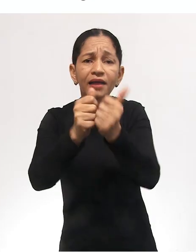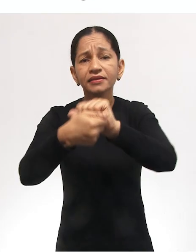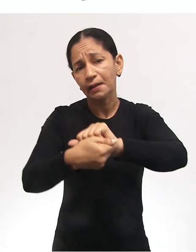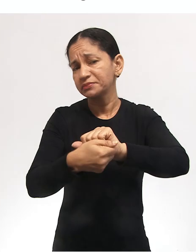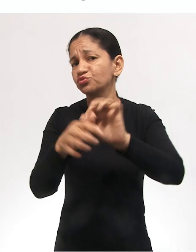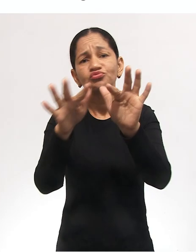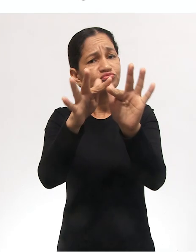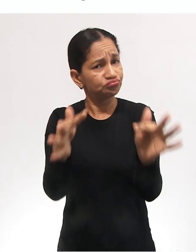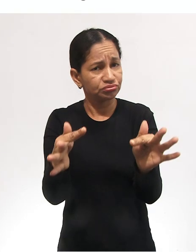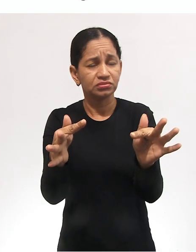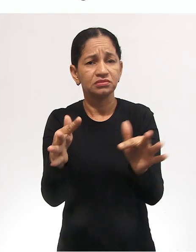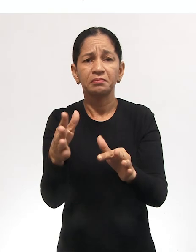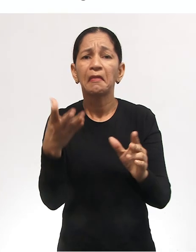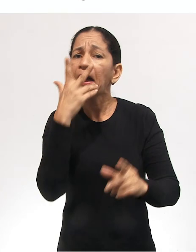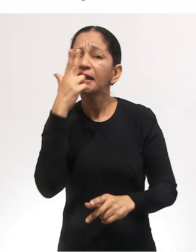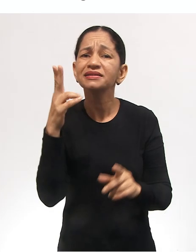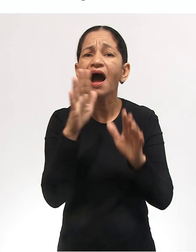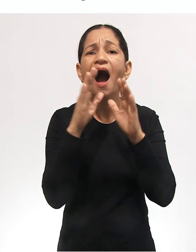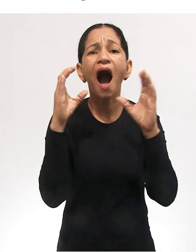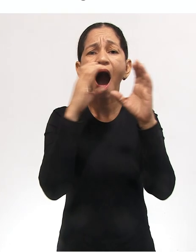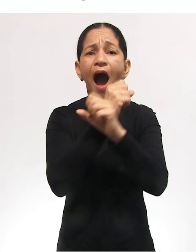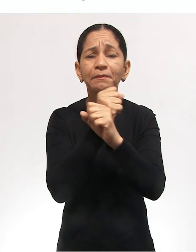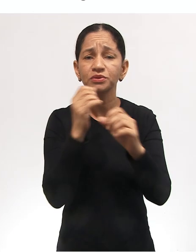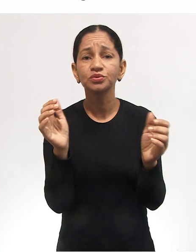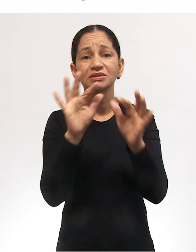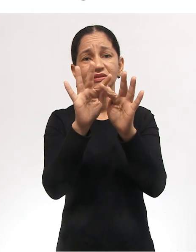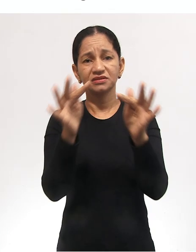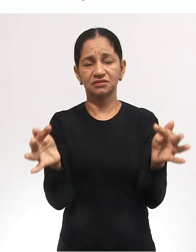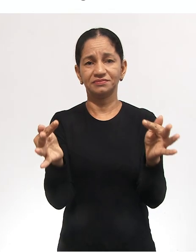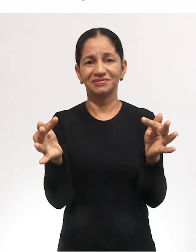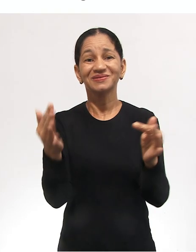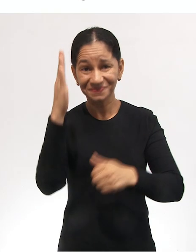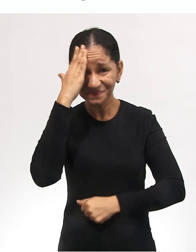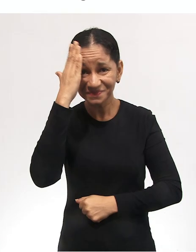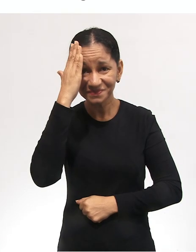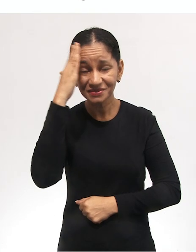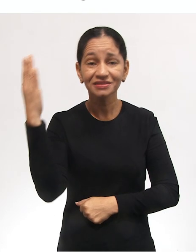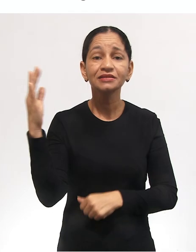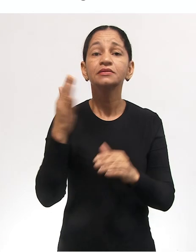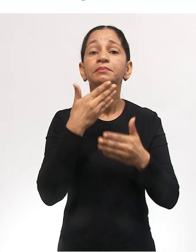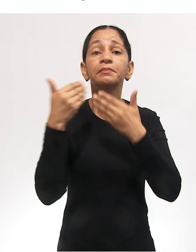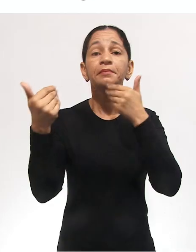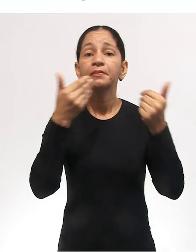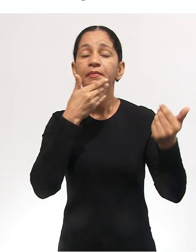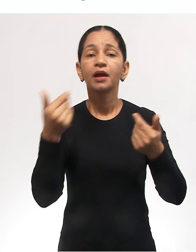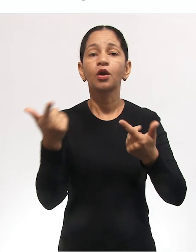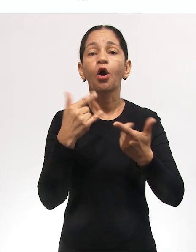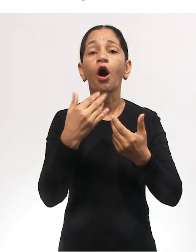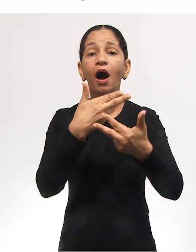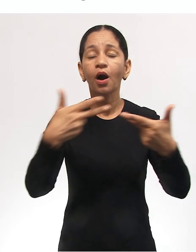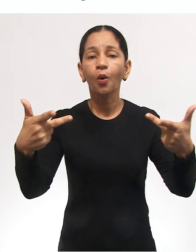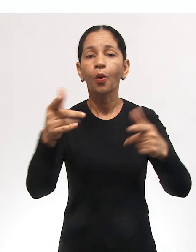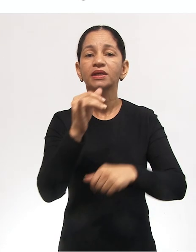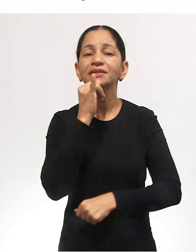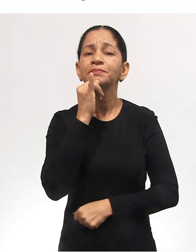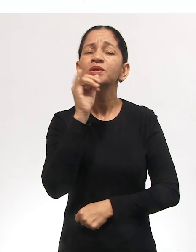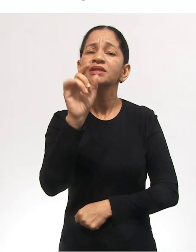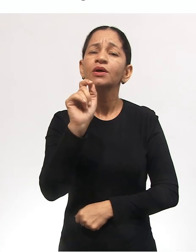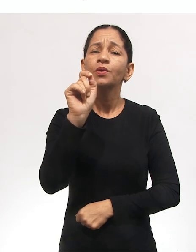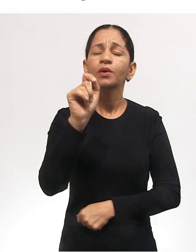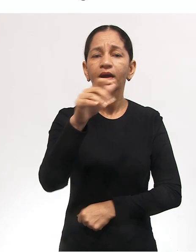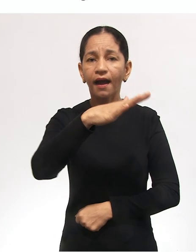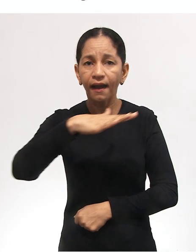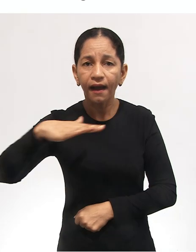Adequar para que esse trabalhador consiga trabalhar de forma melhor. Design dos postos, então também